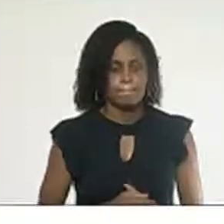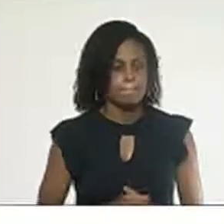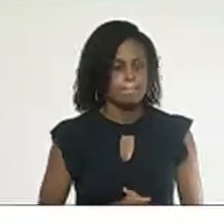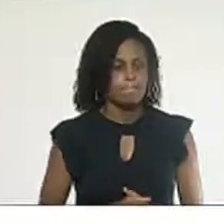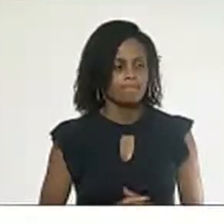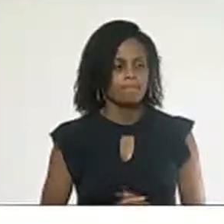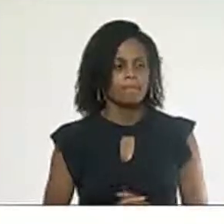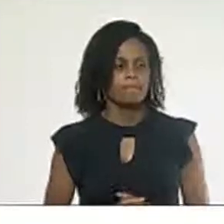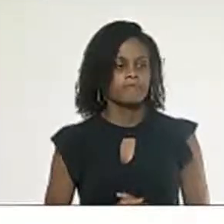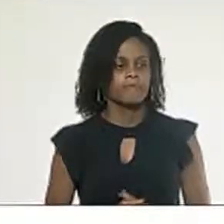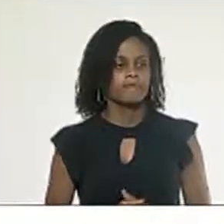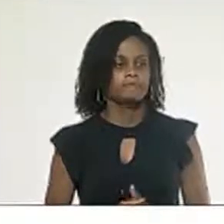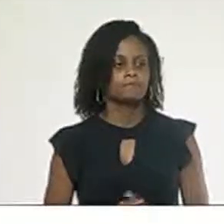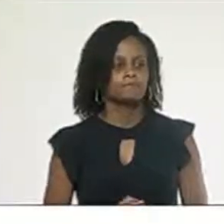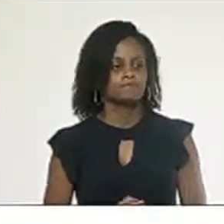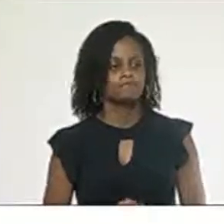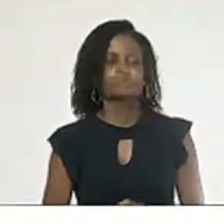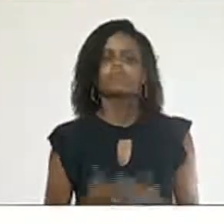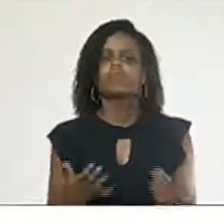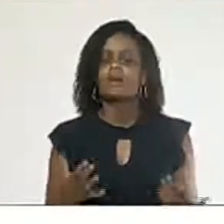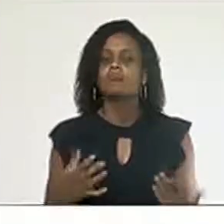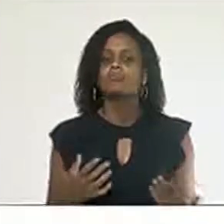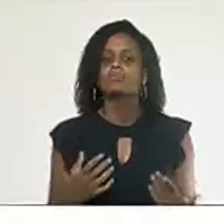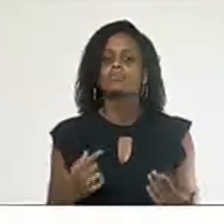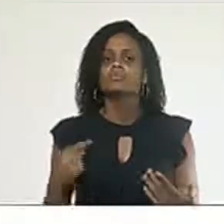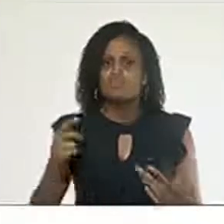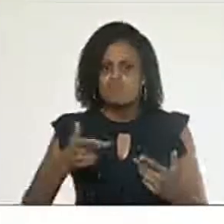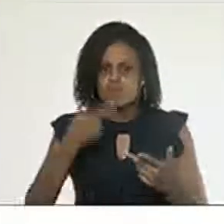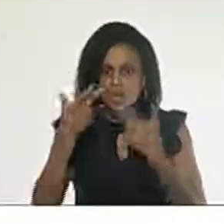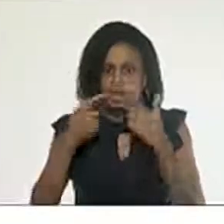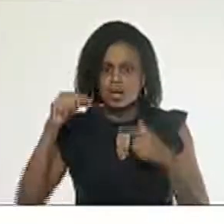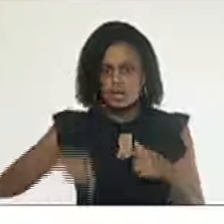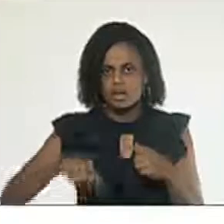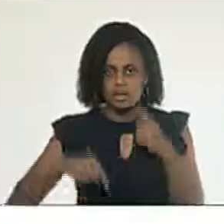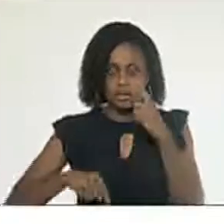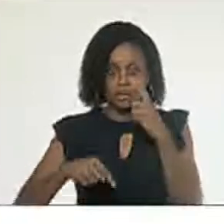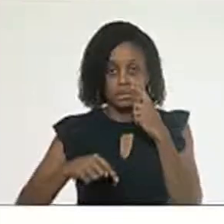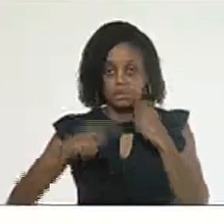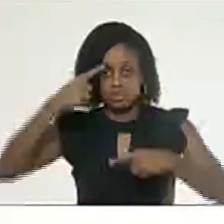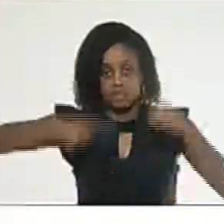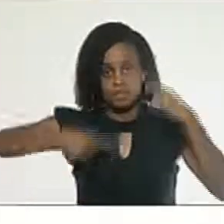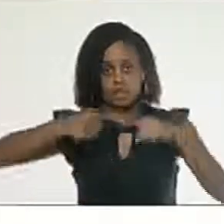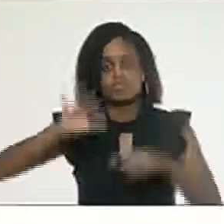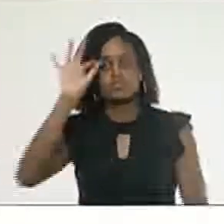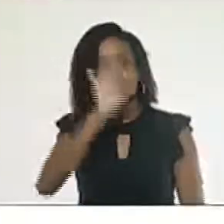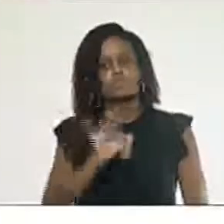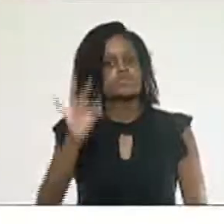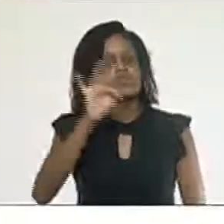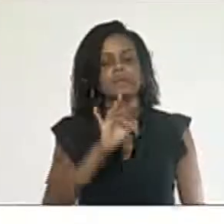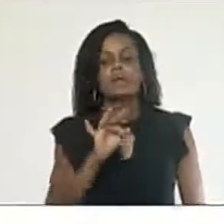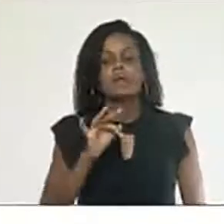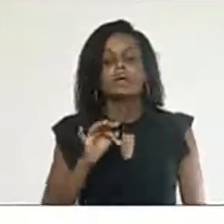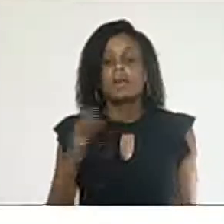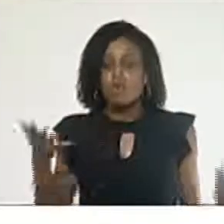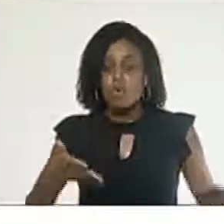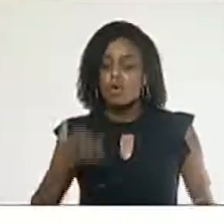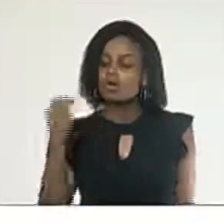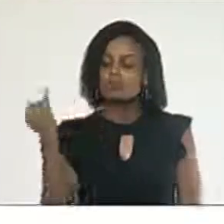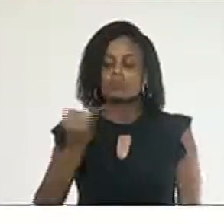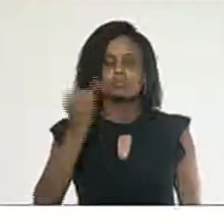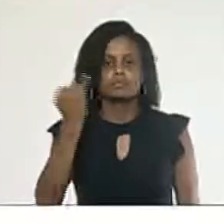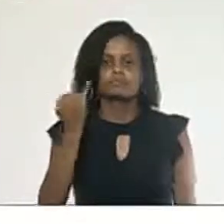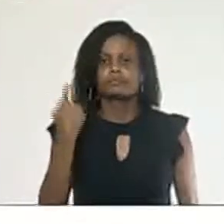trazer nesse momento o debate das universidades é super importante, porque é